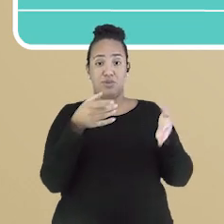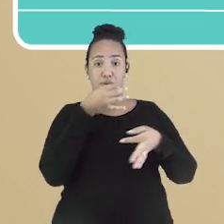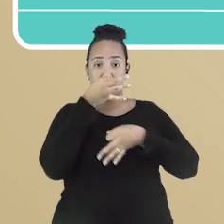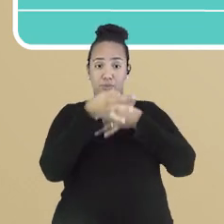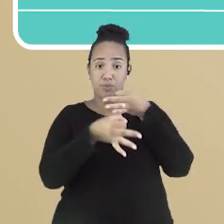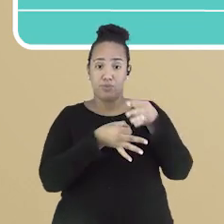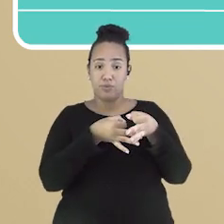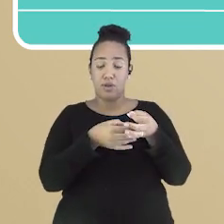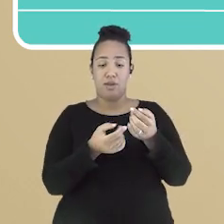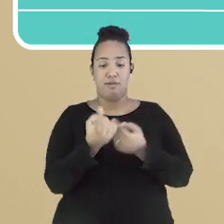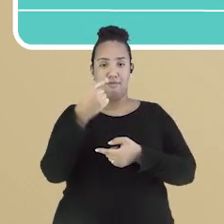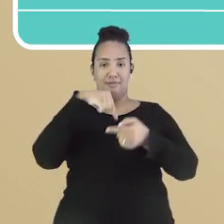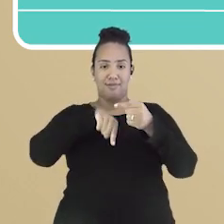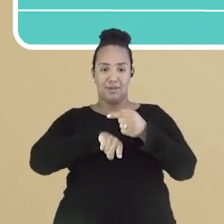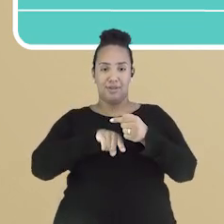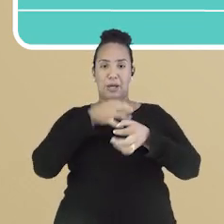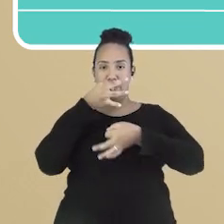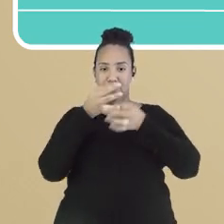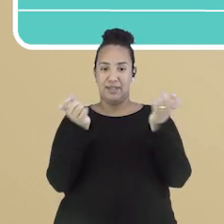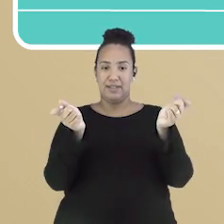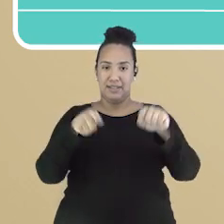uma opinião no parágrafo seguinte.